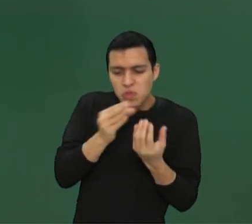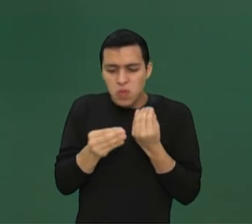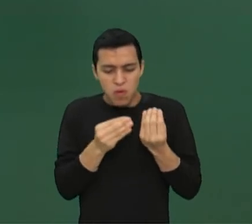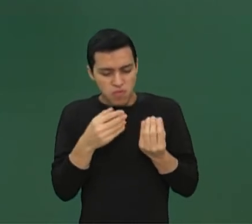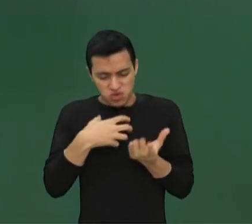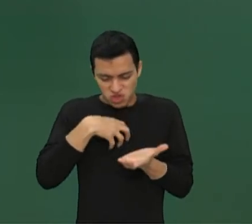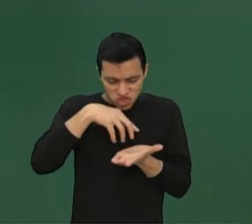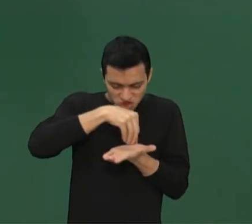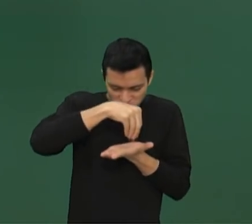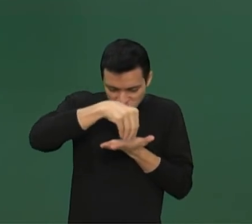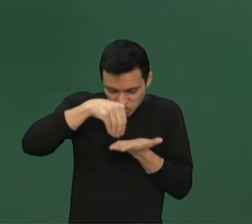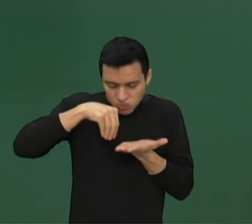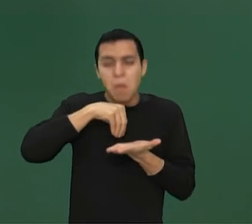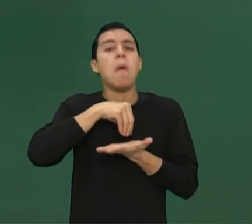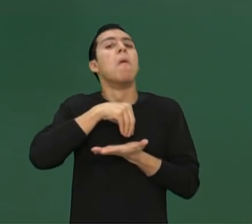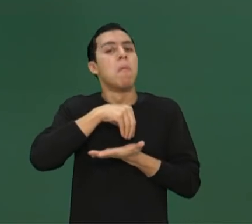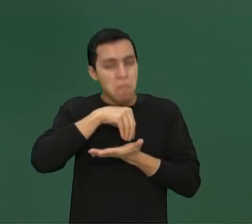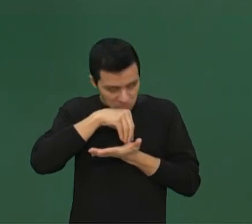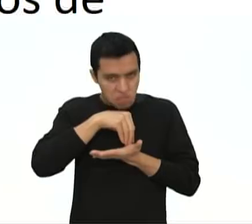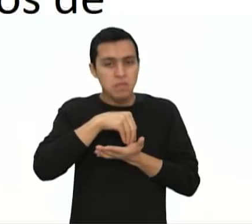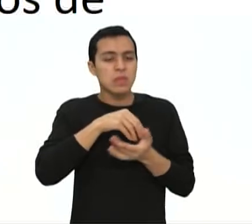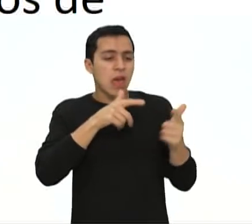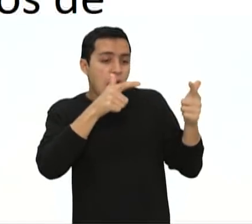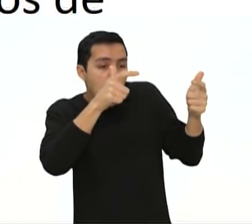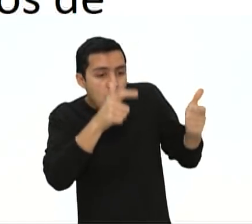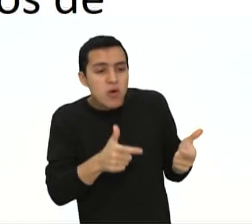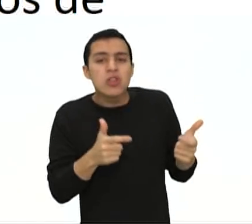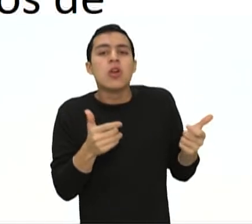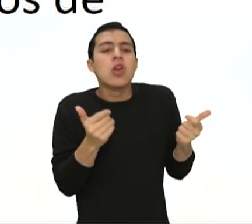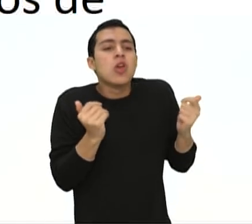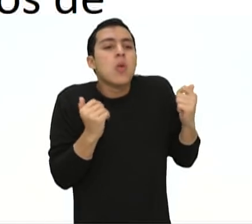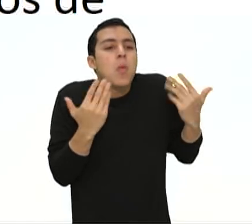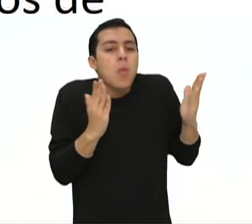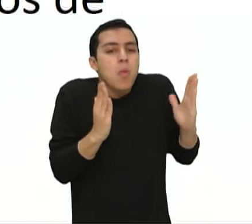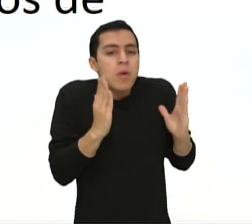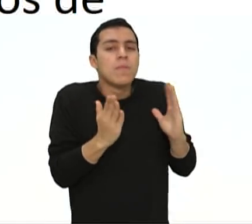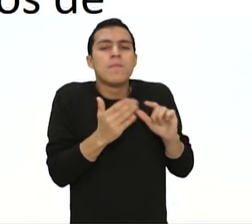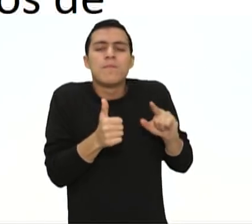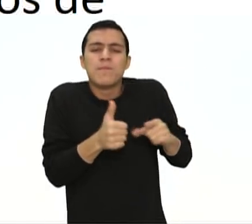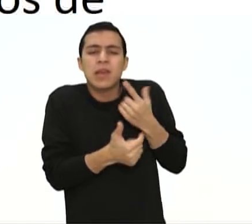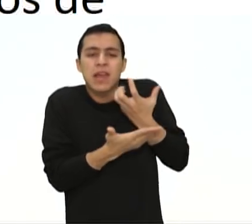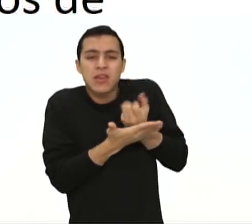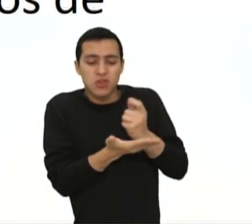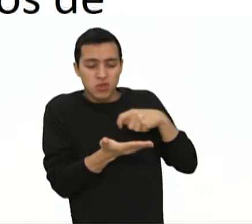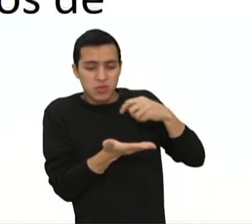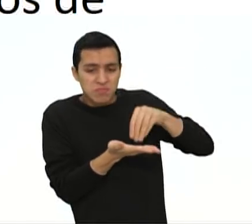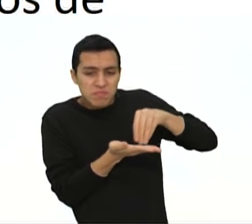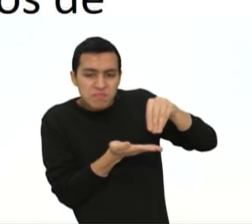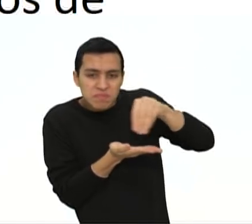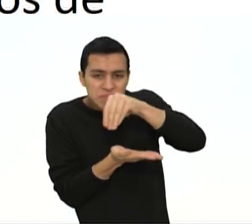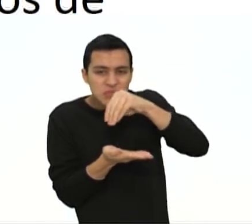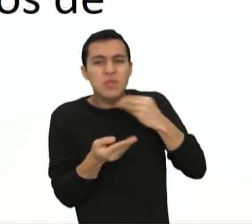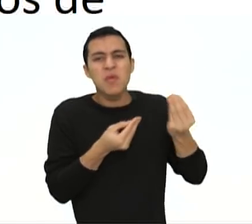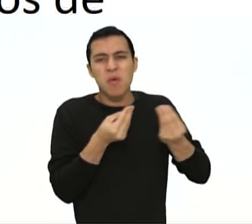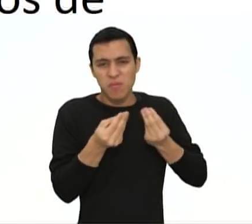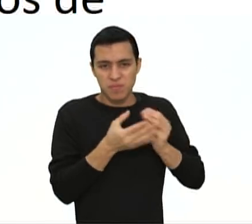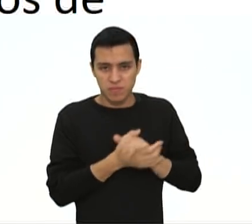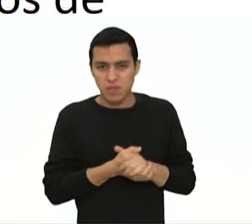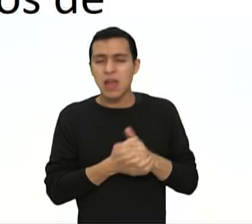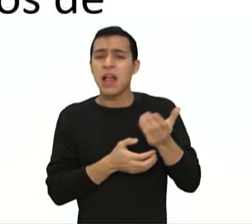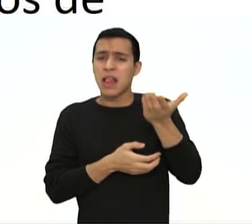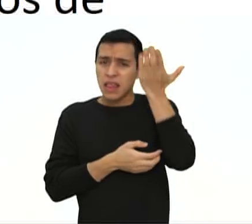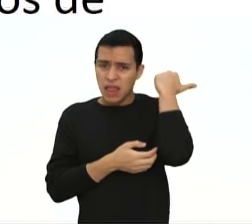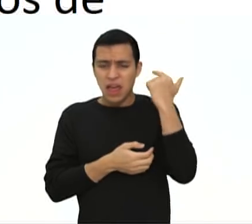peças. A gente viu onde e quando foram os primeiros registros dos jogos tabuleiros. Lembra que a gente falou lá que tinha até